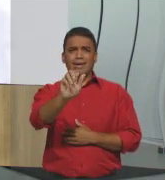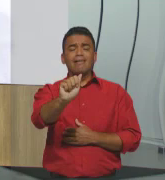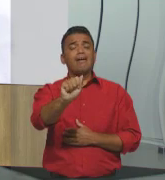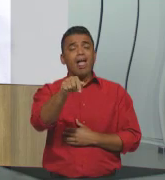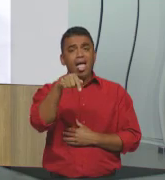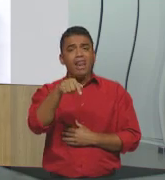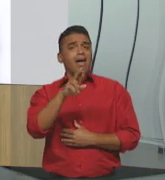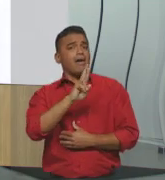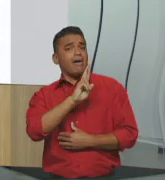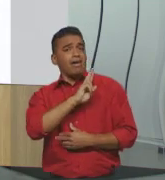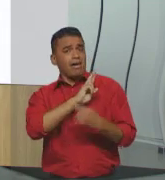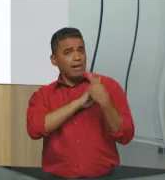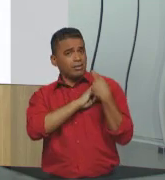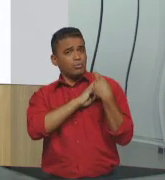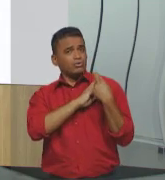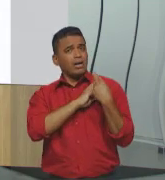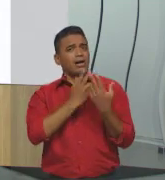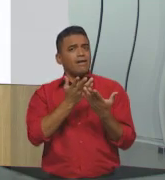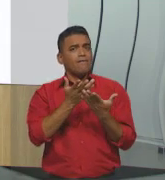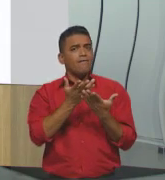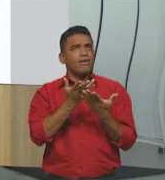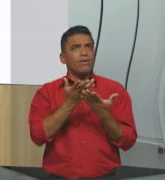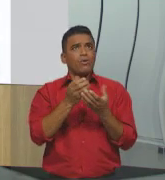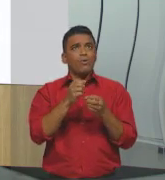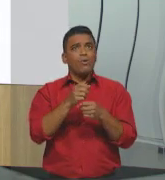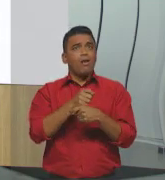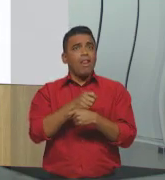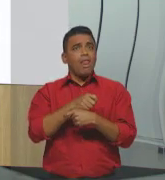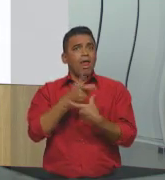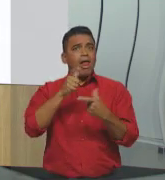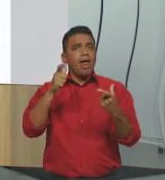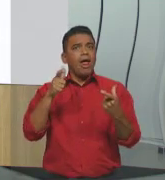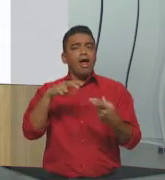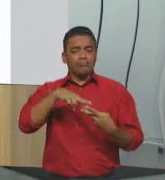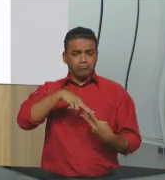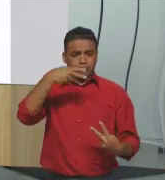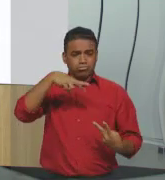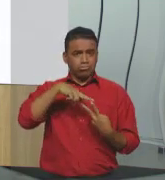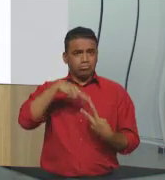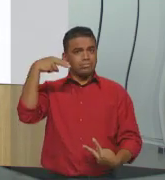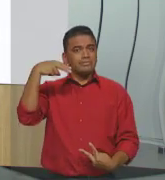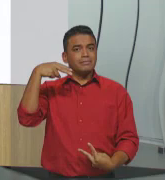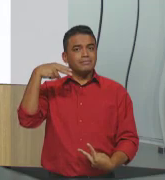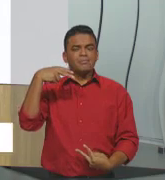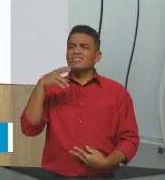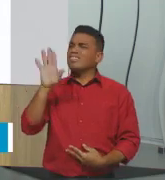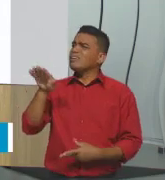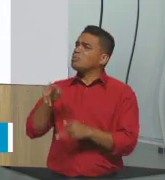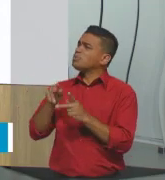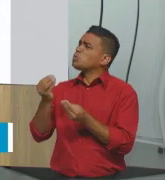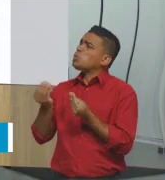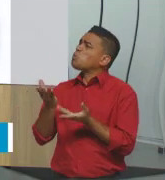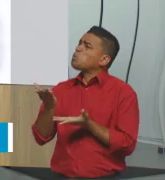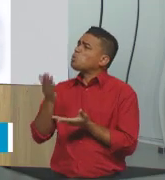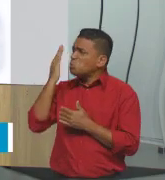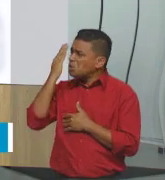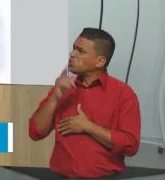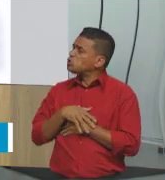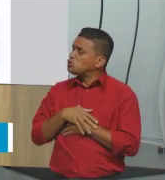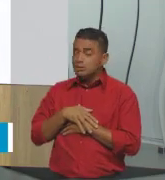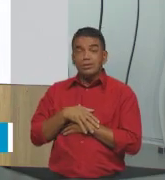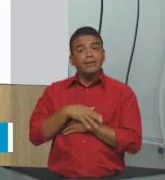em fazer essa amplificação desse DNA. Como assim, Vinícius? Nós sabemos que as árqueas elas